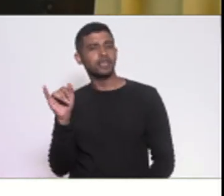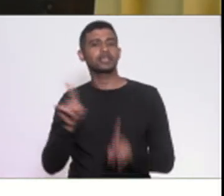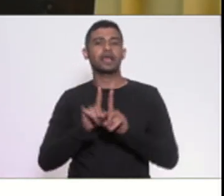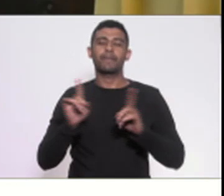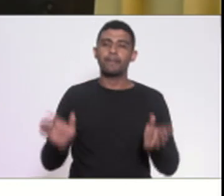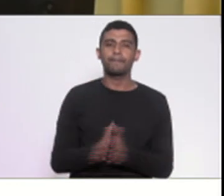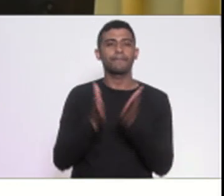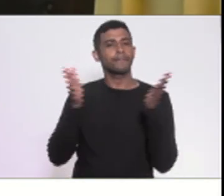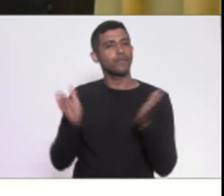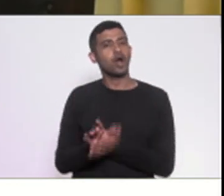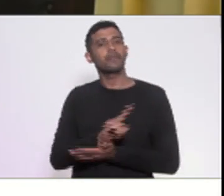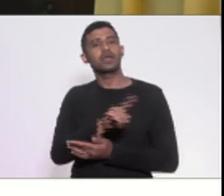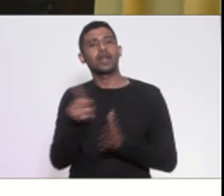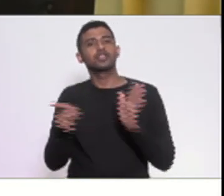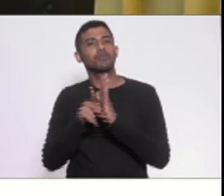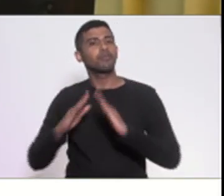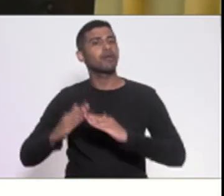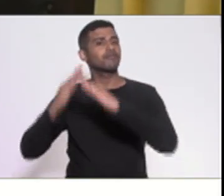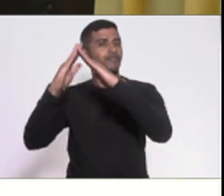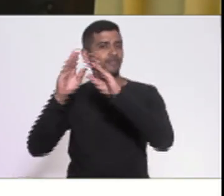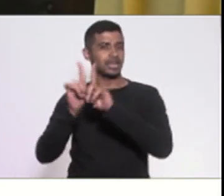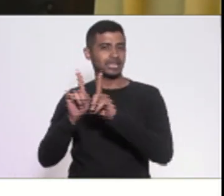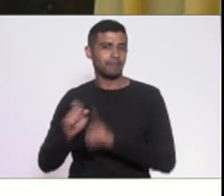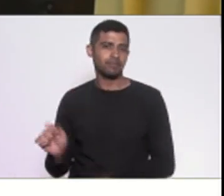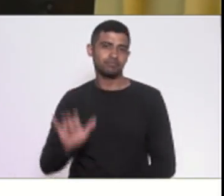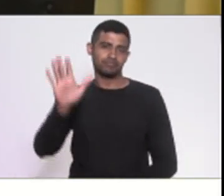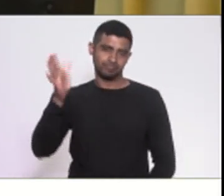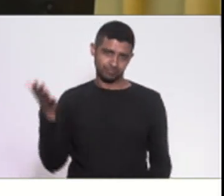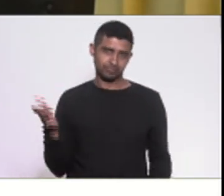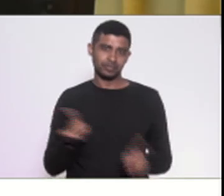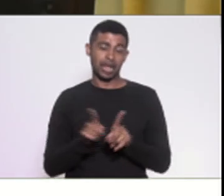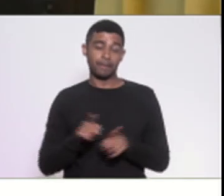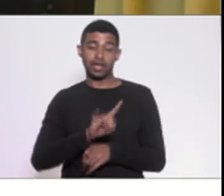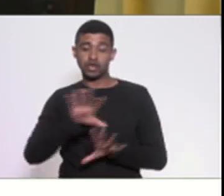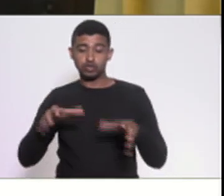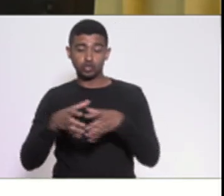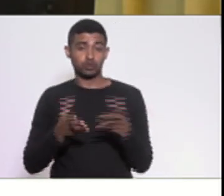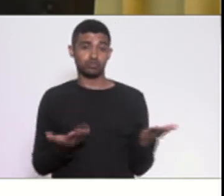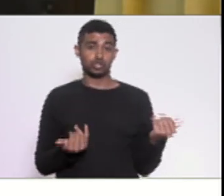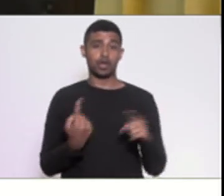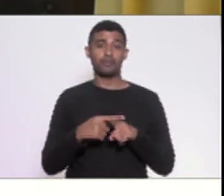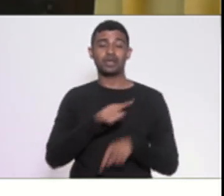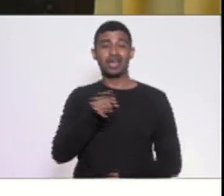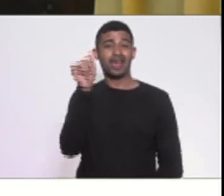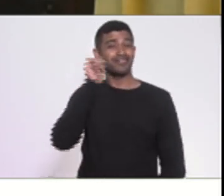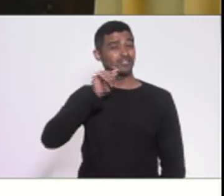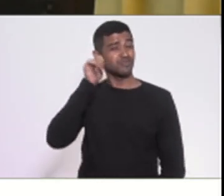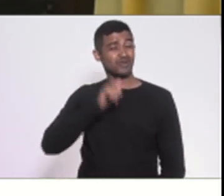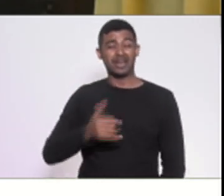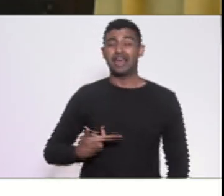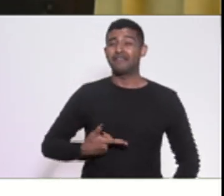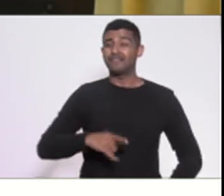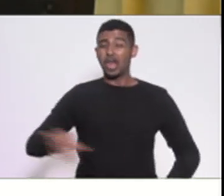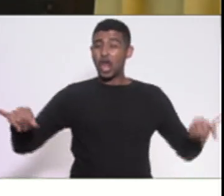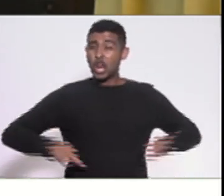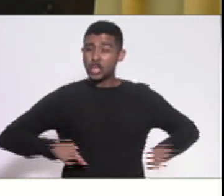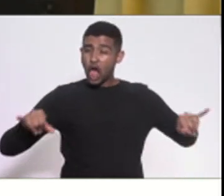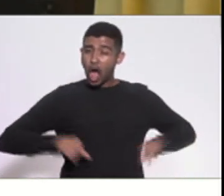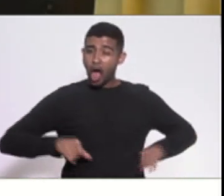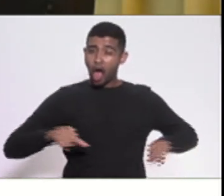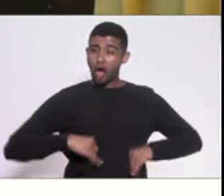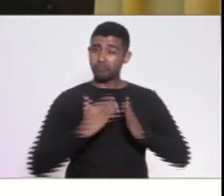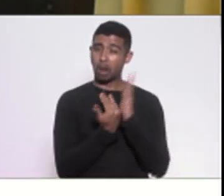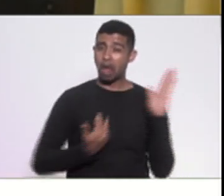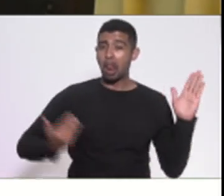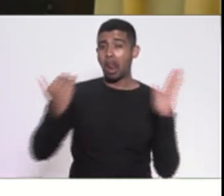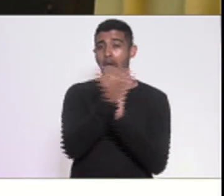pobres, das moradoras de favela e de periferia, das jovens, porque essas mulheres estão ainda mais vulneráveis diante da